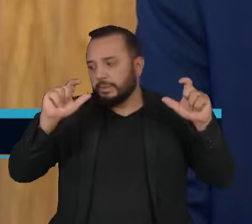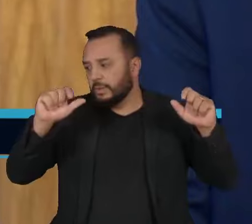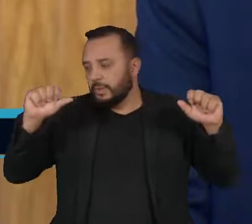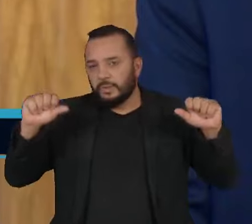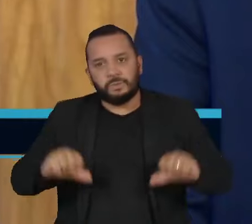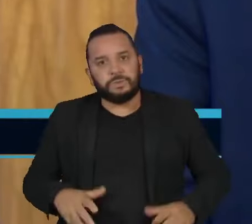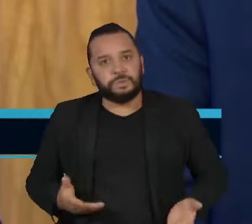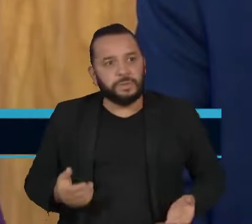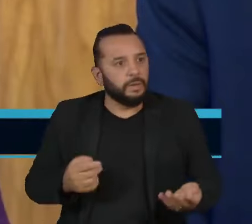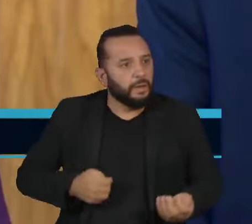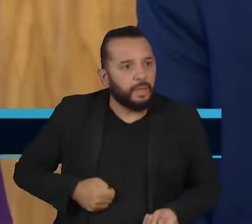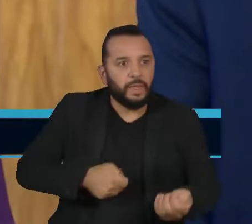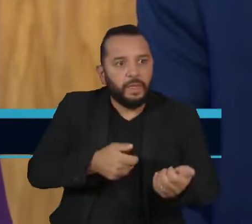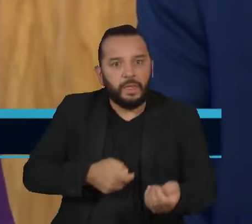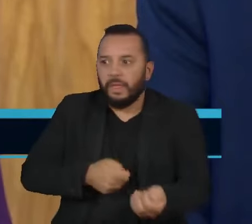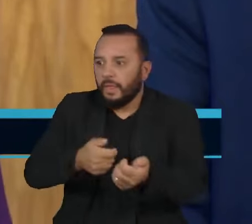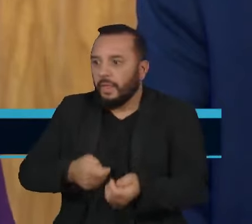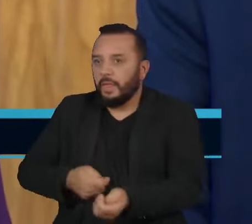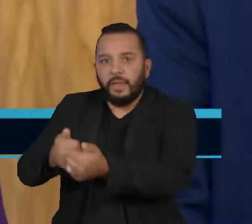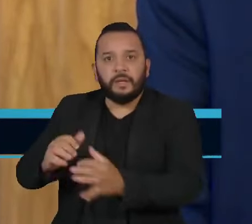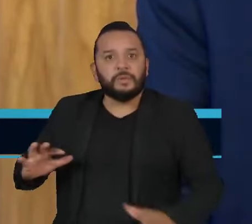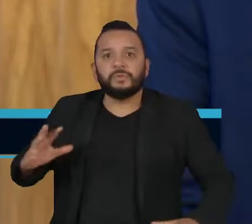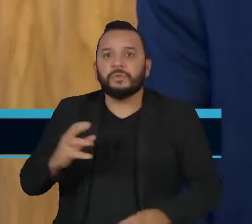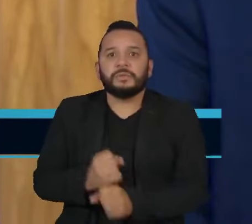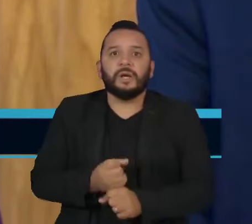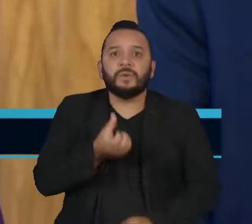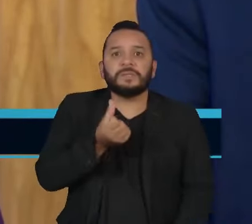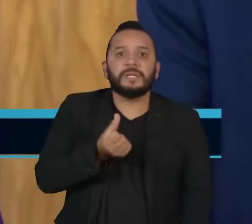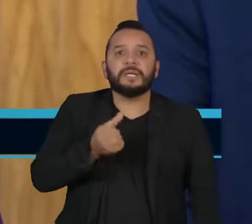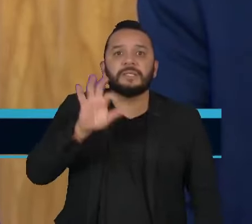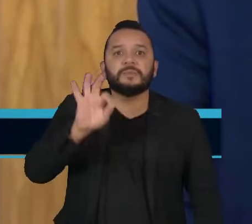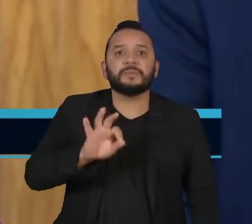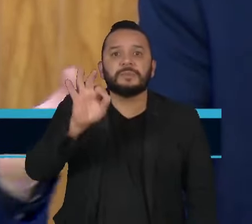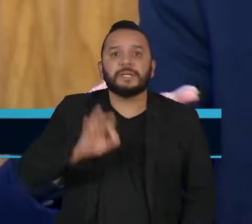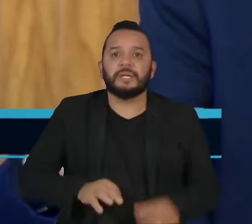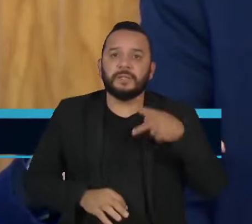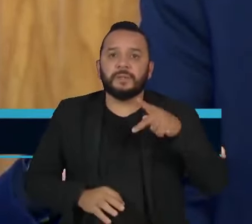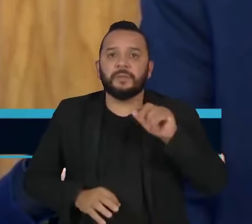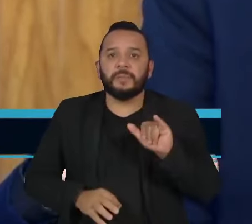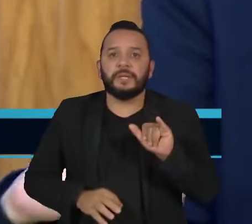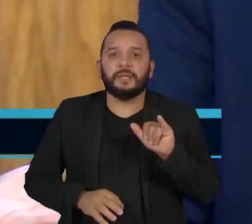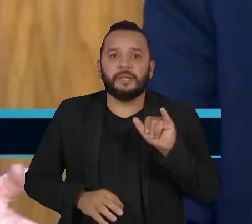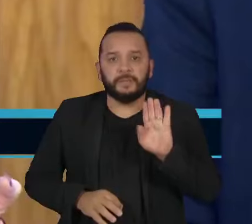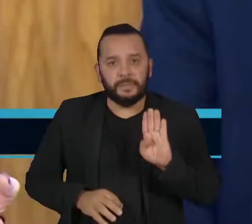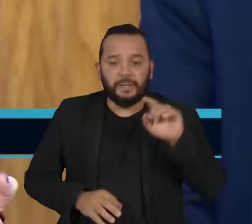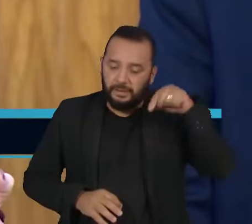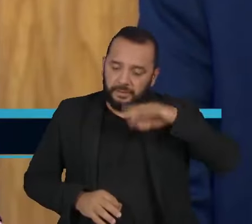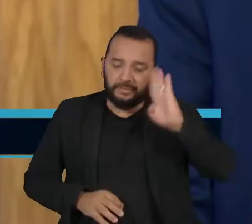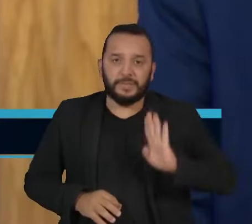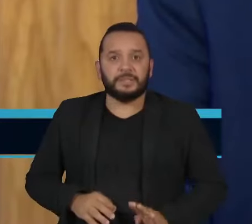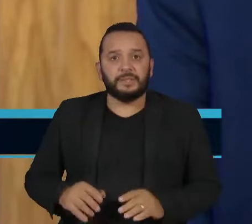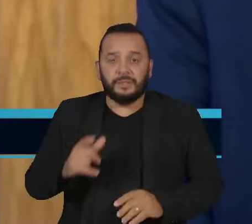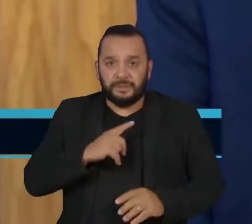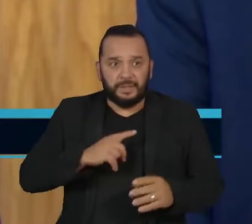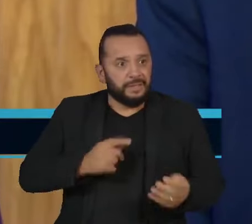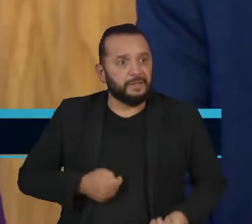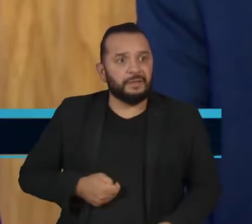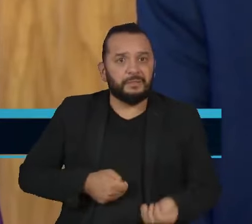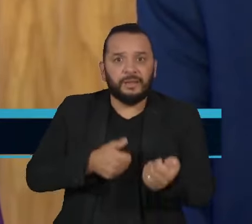dos subsídios, que está batendo quase 6% do PIB do Brasil. Então, nós estamos falando da renúncia fiscal